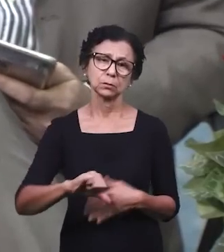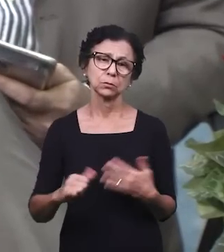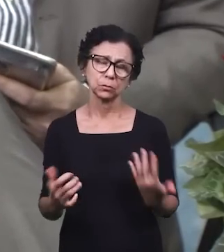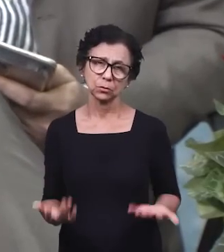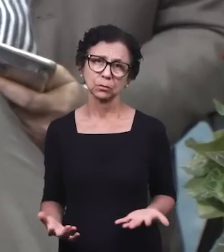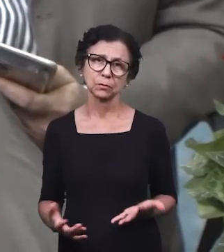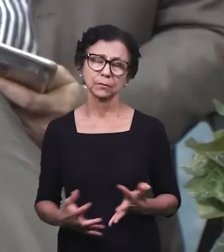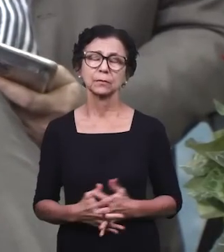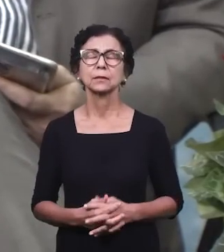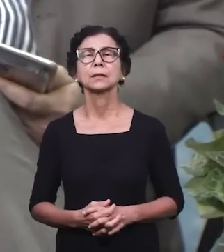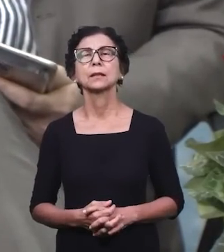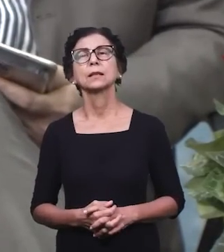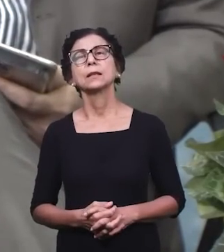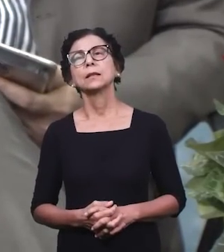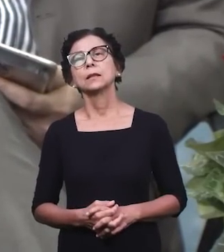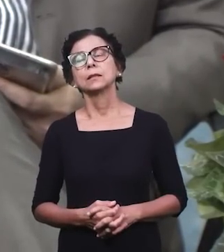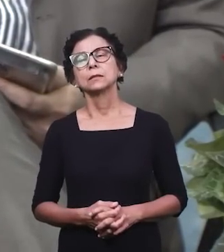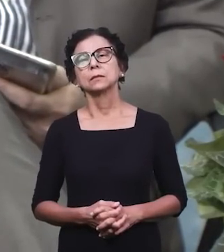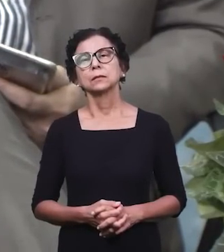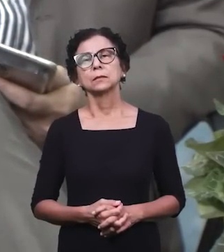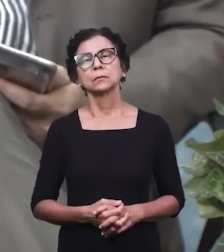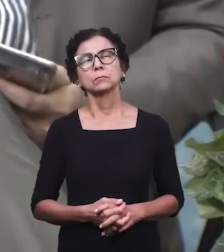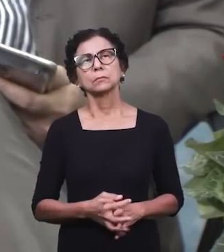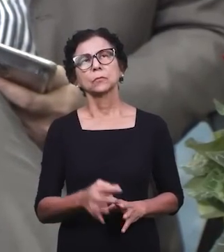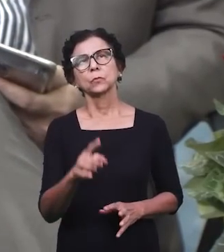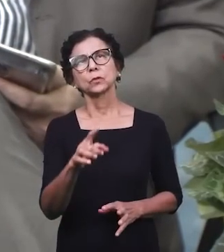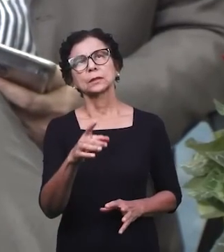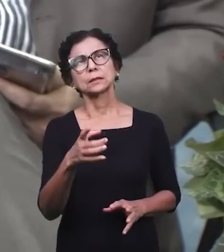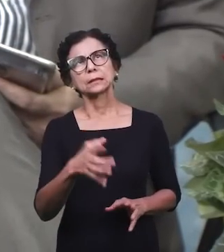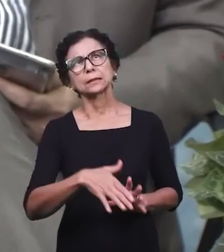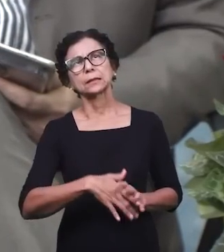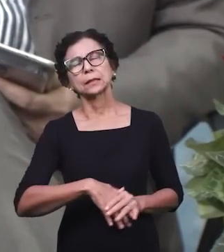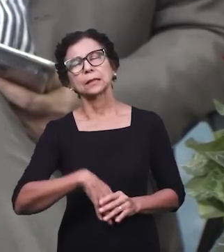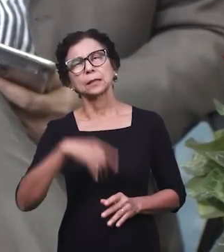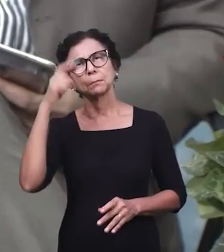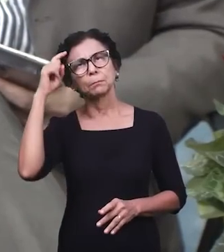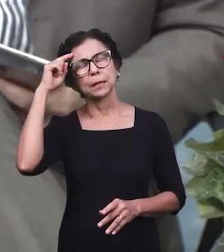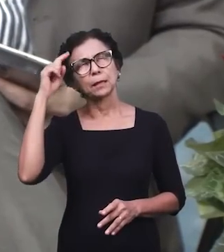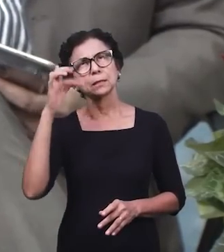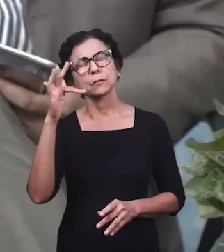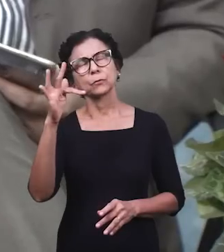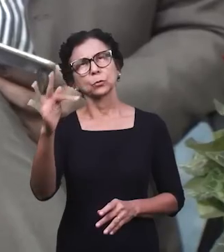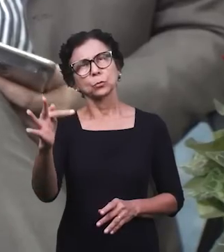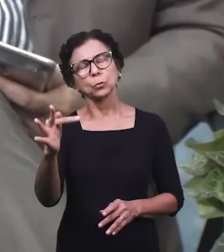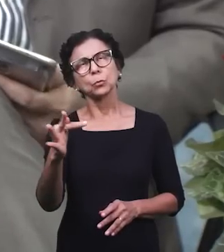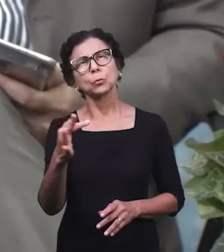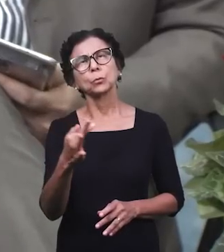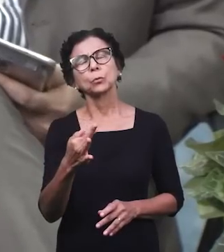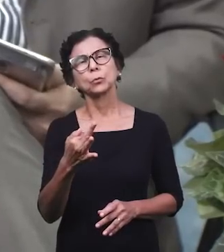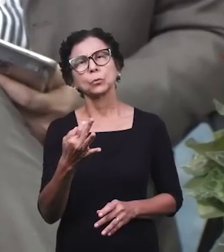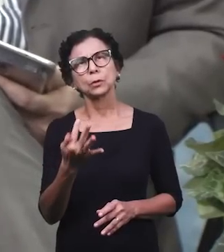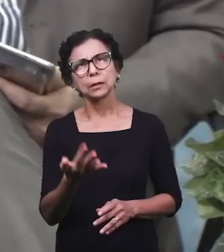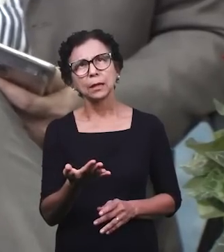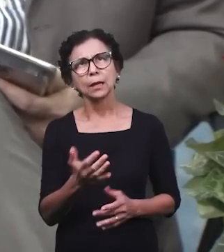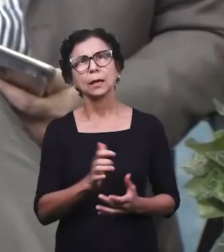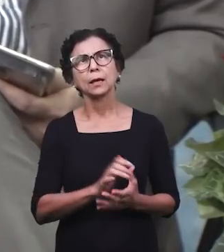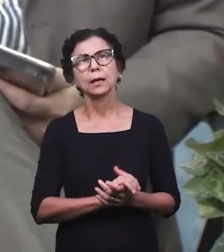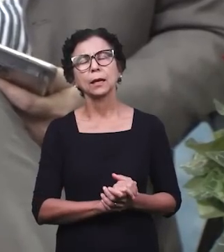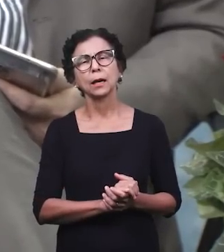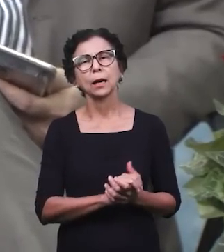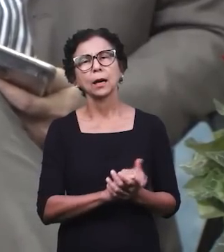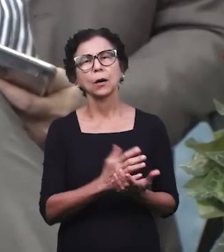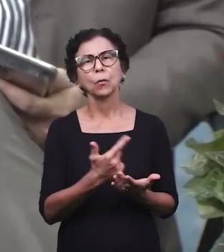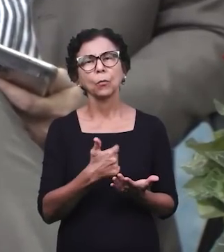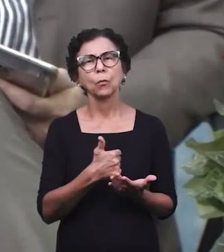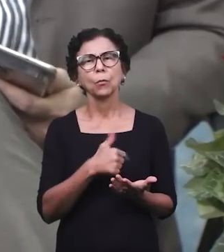poder fazer um planejamento para situações emergenciais, eventualmente a emergência é bem maior do